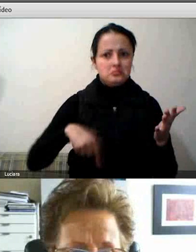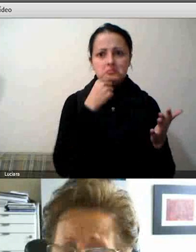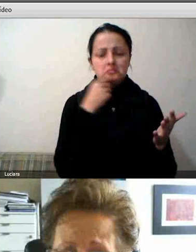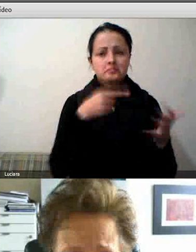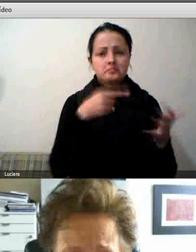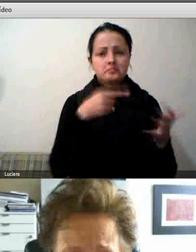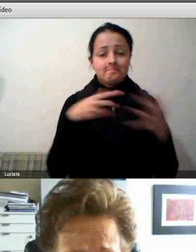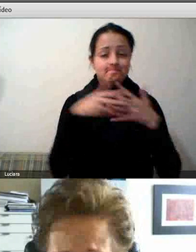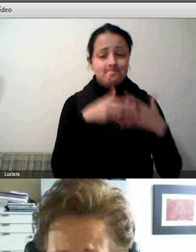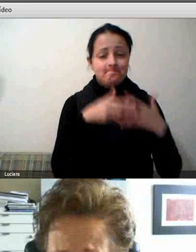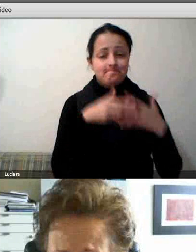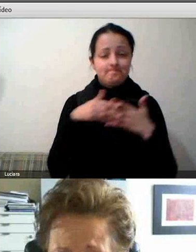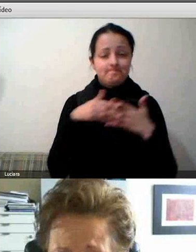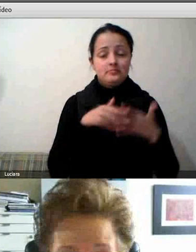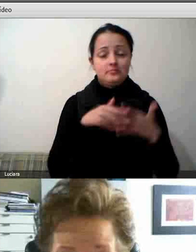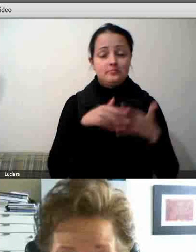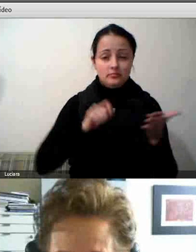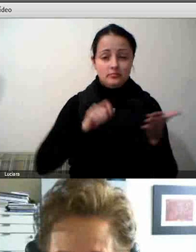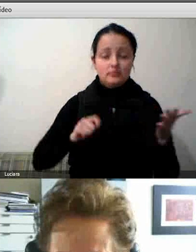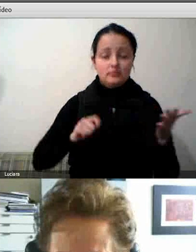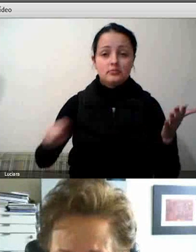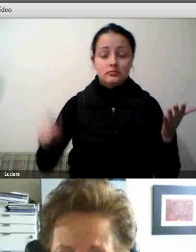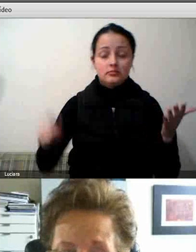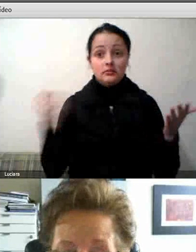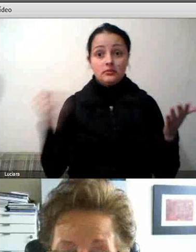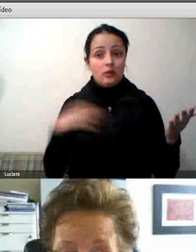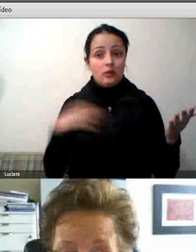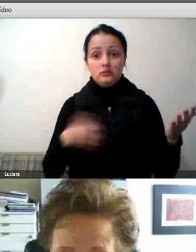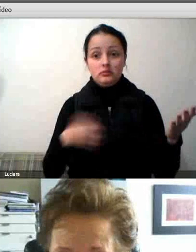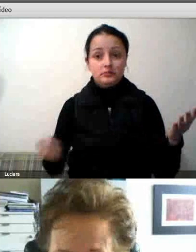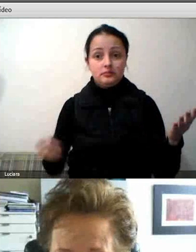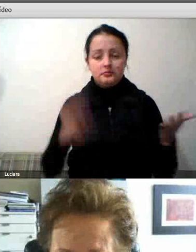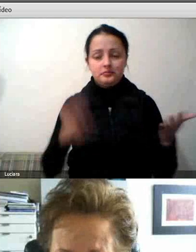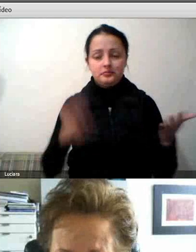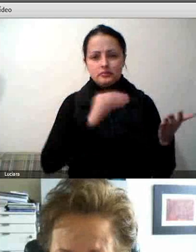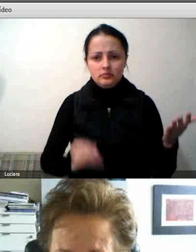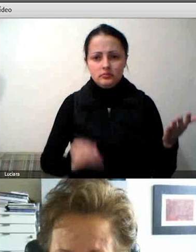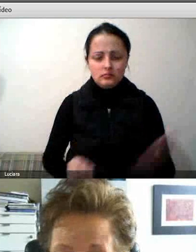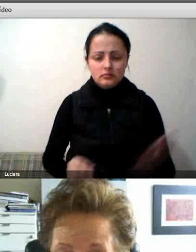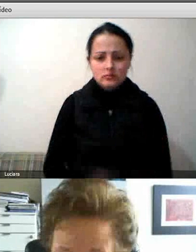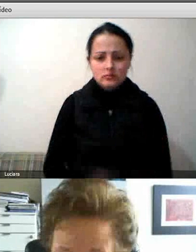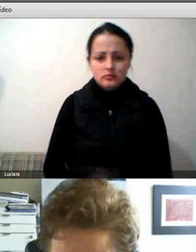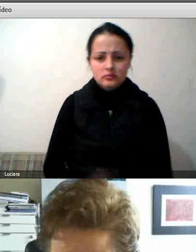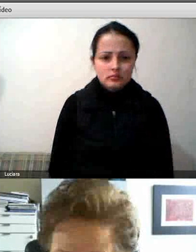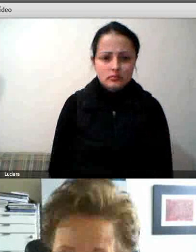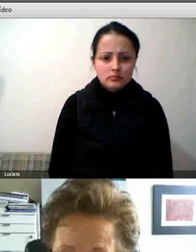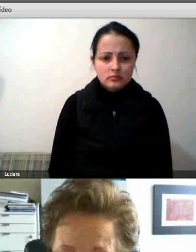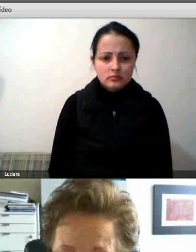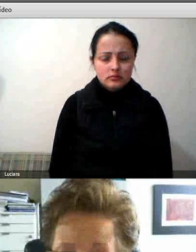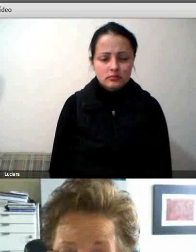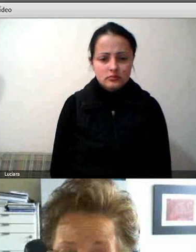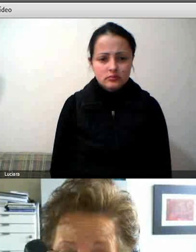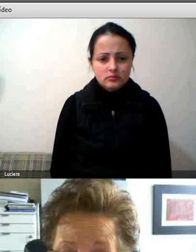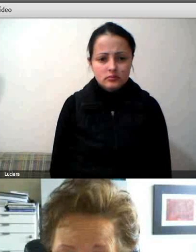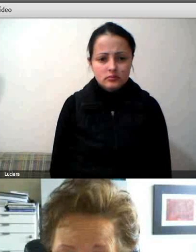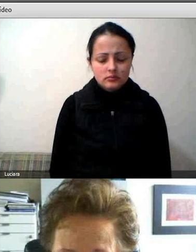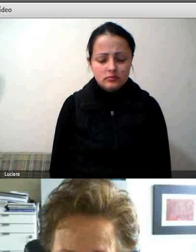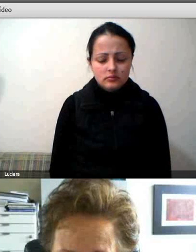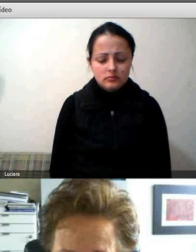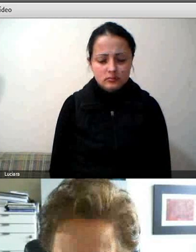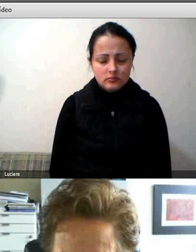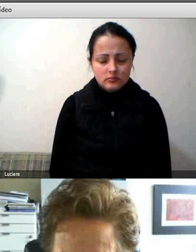obras todas elas alteram muito. Estão mal escritas, mal traduzidas. Tem que ler a obra diretamente